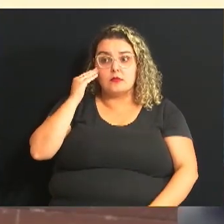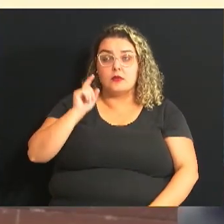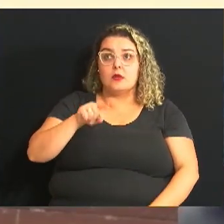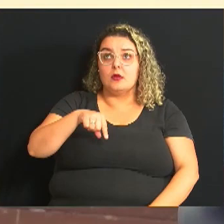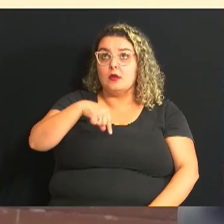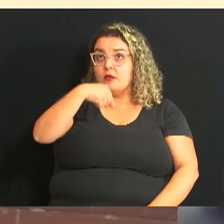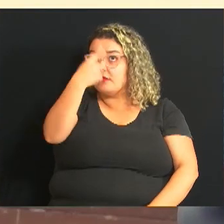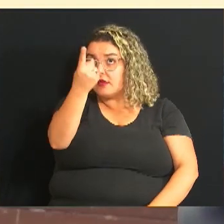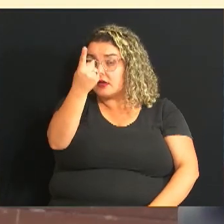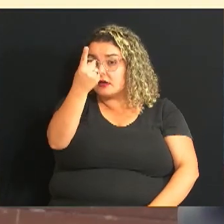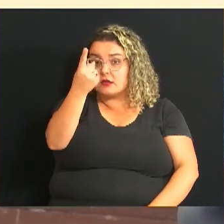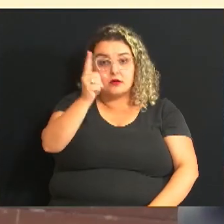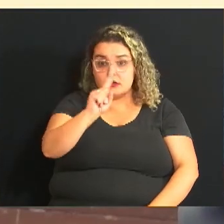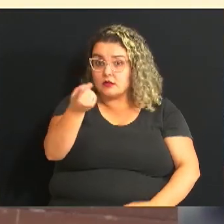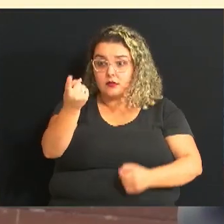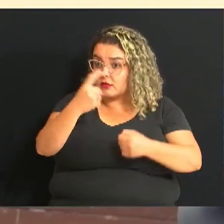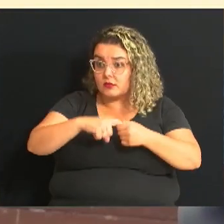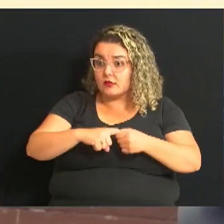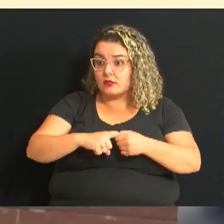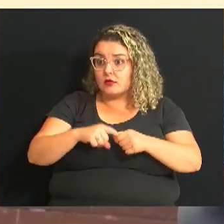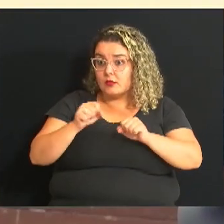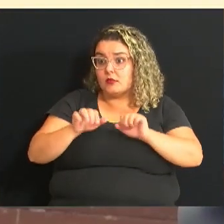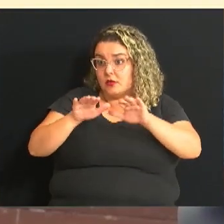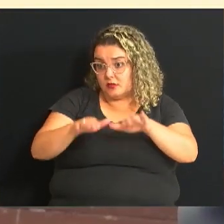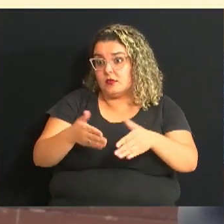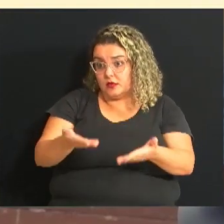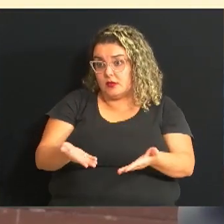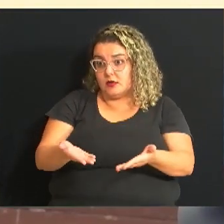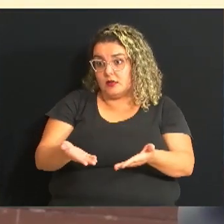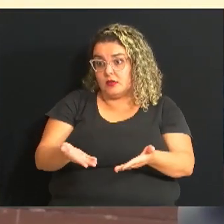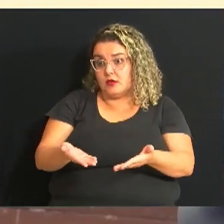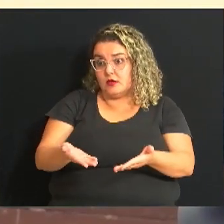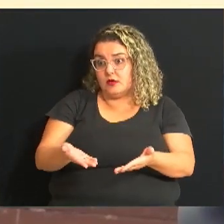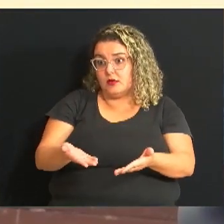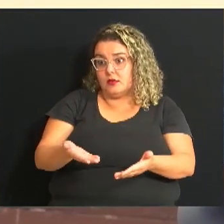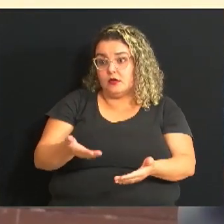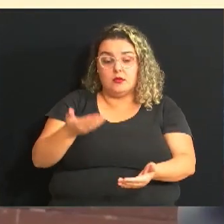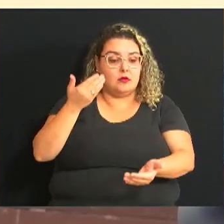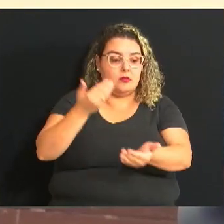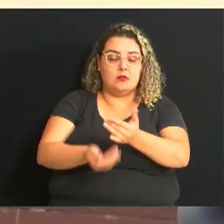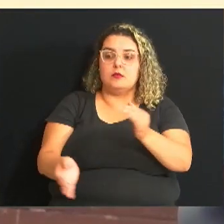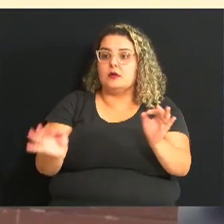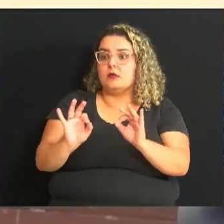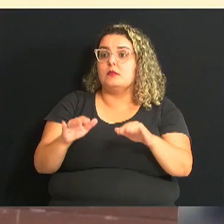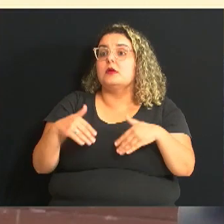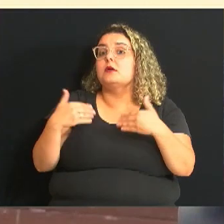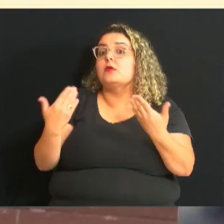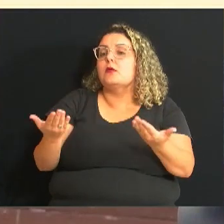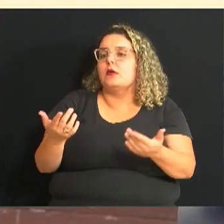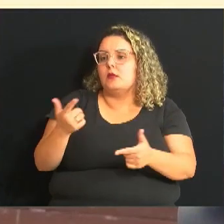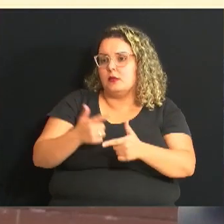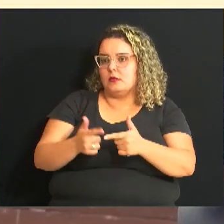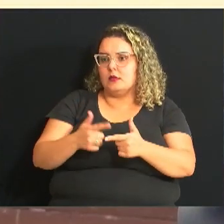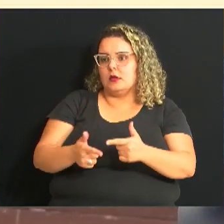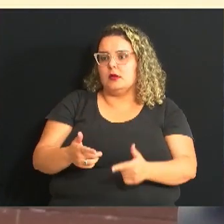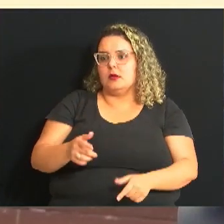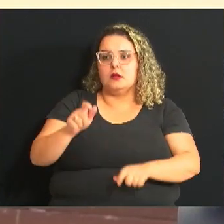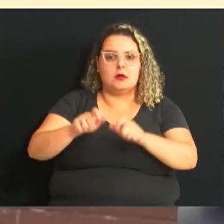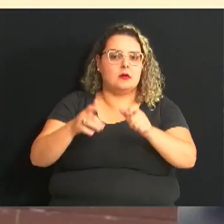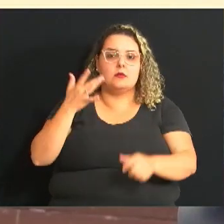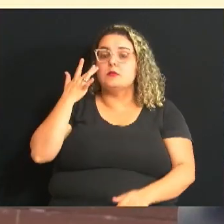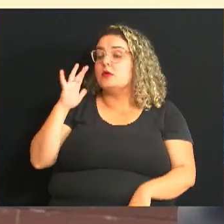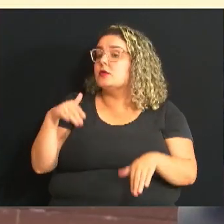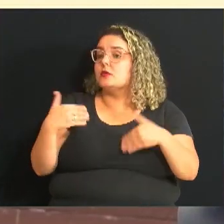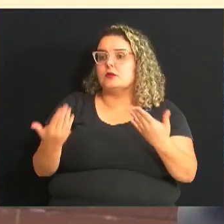E poderia ficar aqui. Então, Sim. né? E as pessoas não vão perder nada. Mas sabe qual é o problema? É que as pessoas não sabem disso.